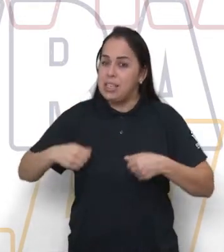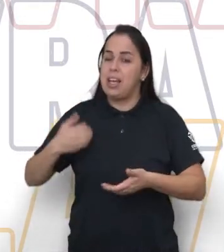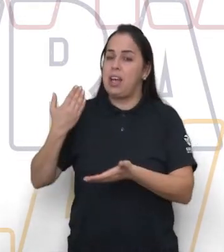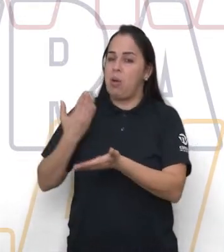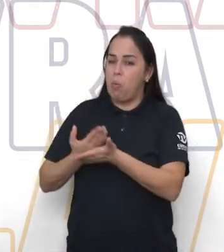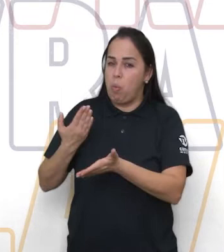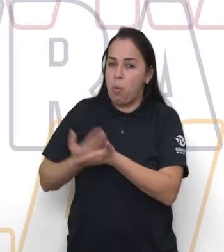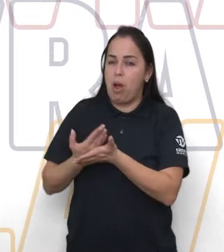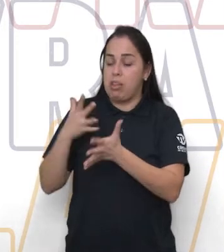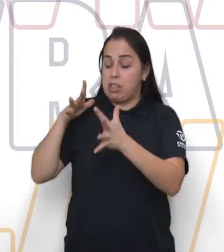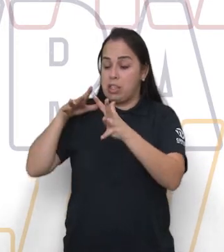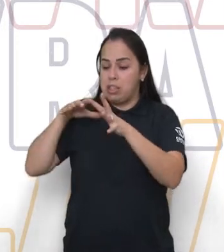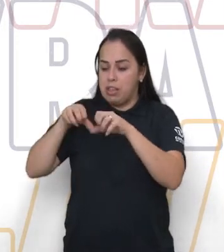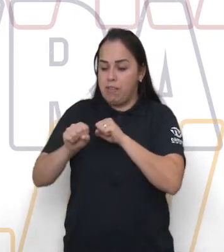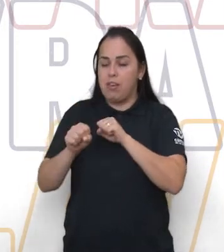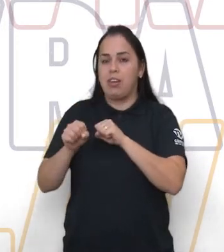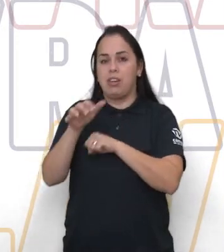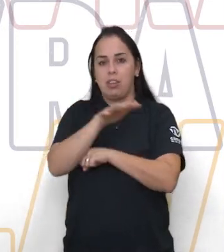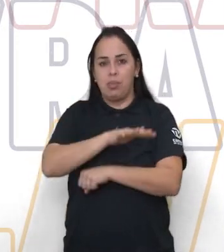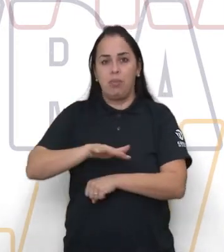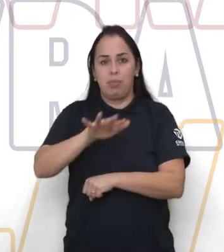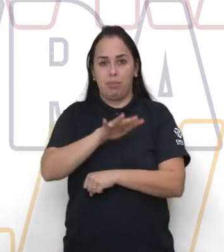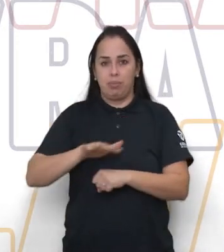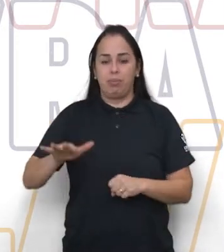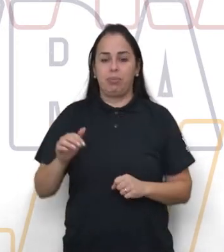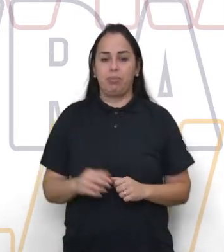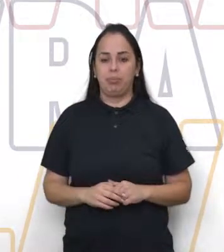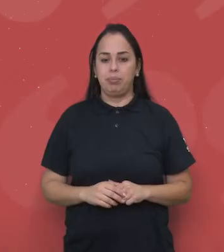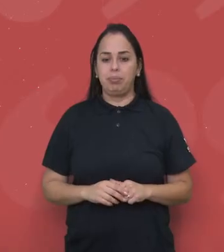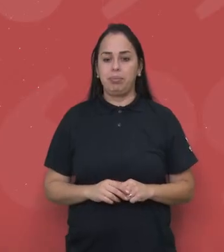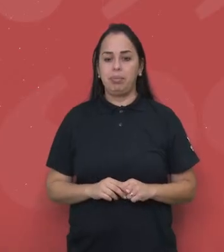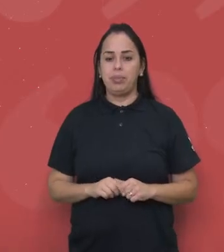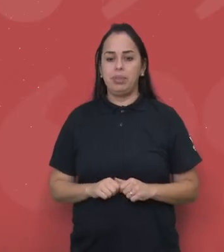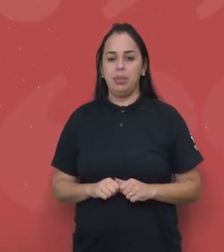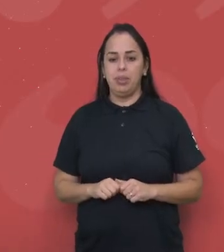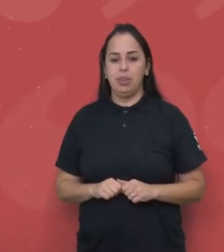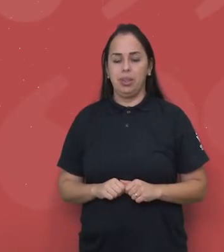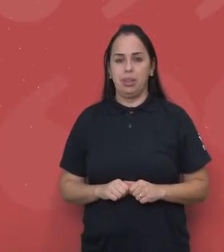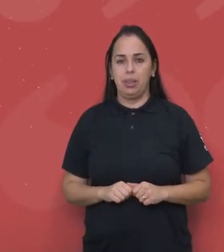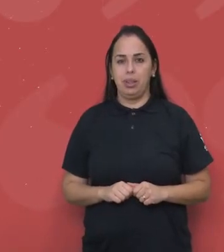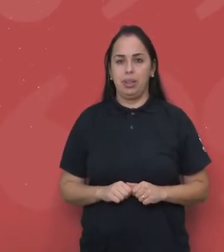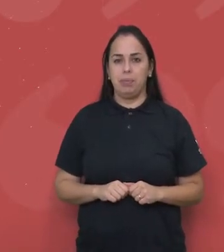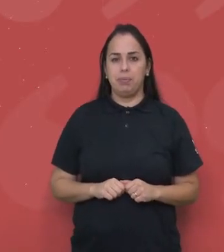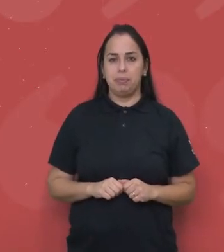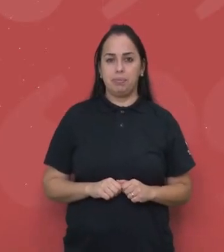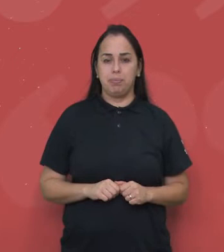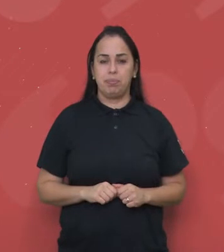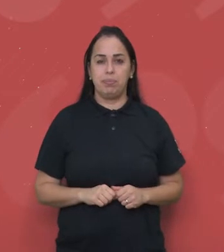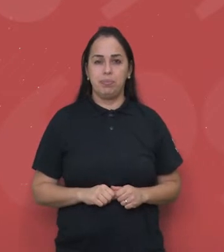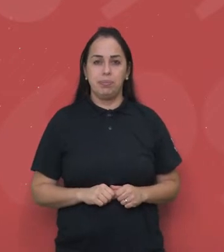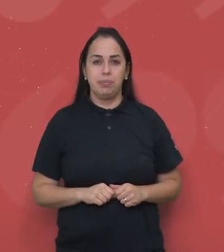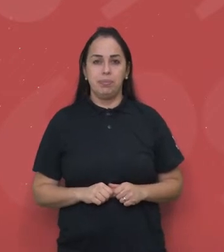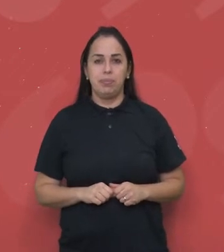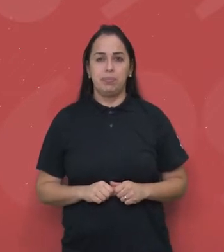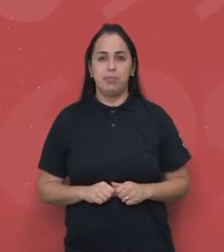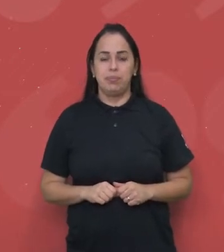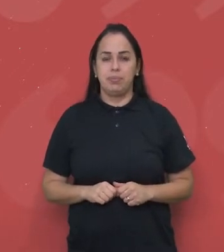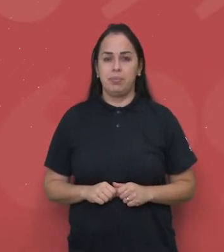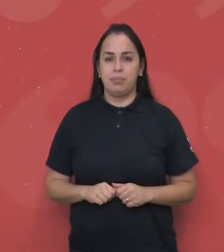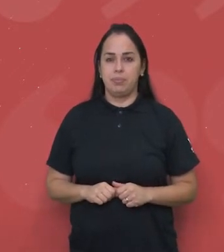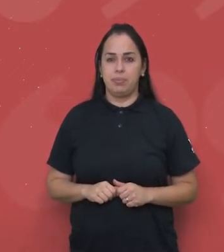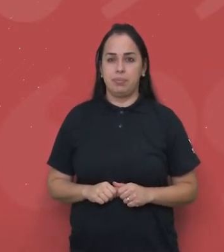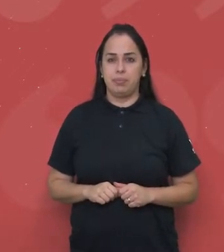estudar precisam se qualificar nessas competências Qual o impacto do conceito de indústria